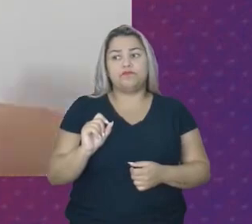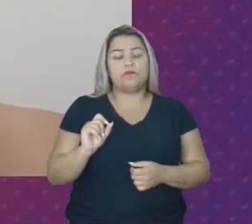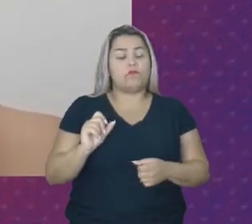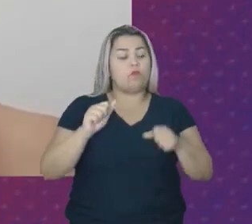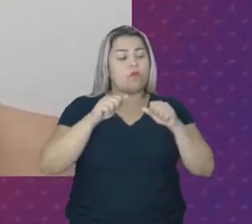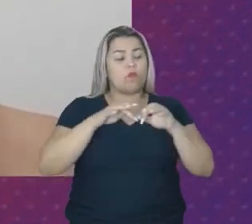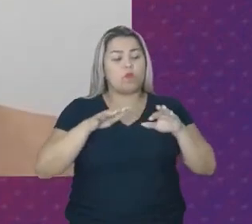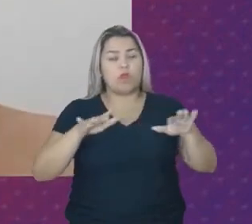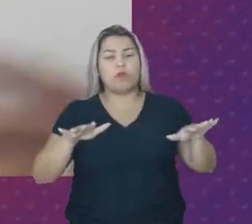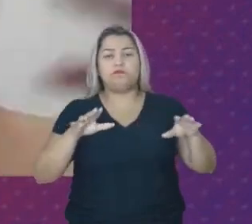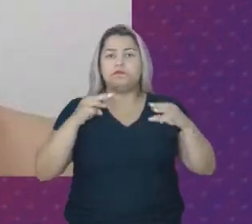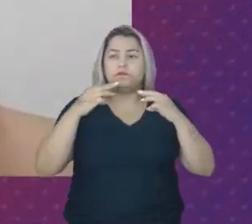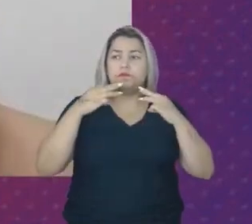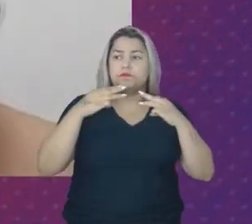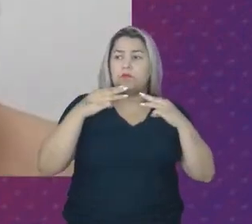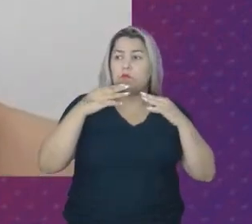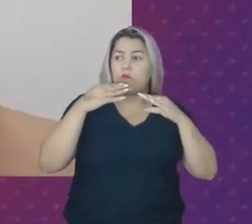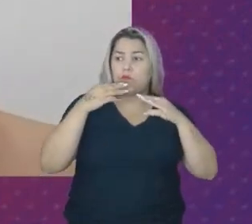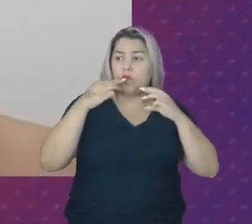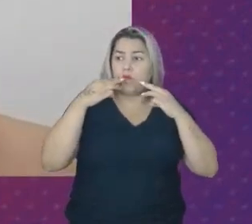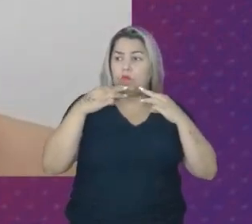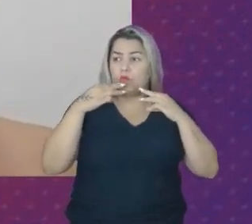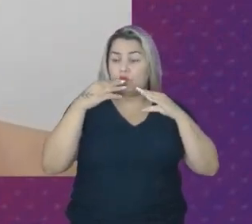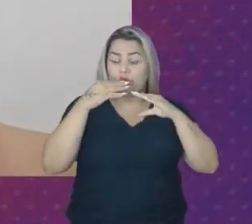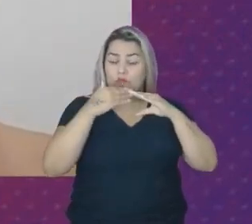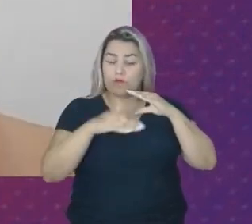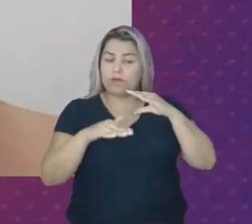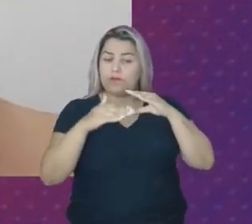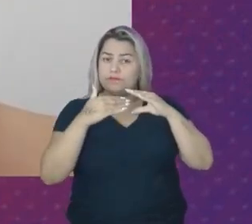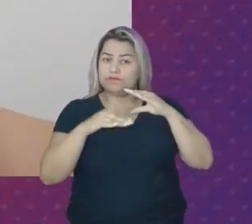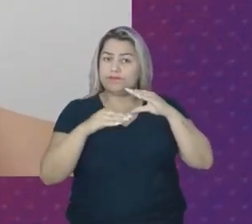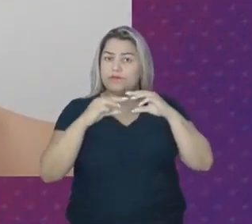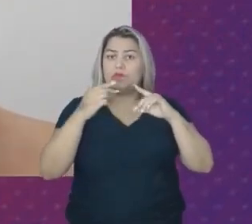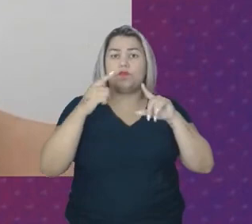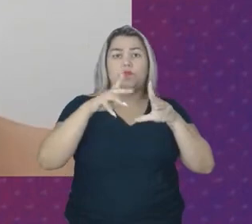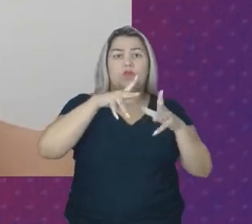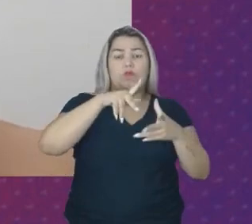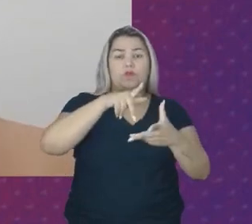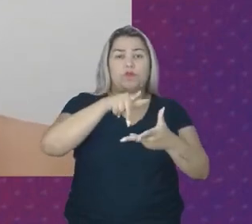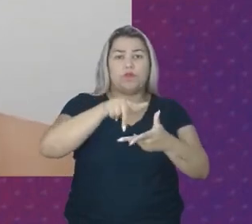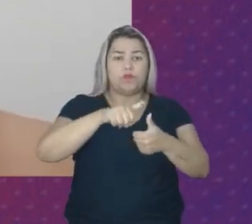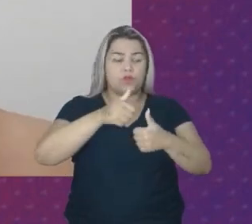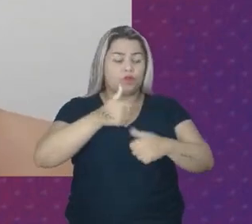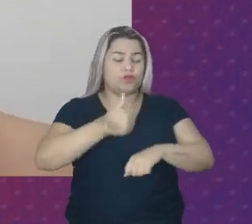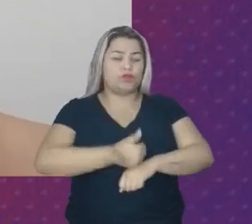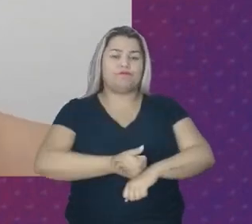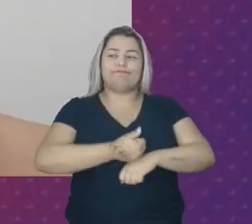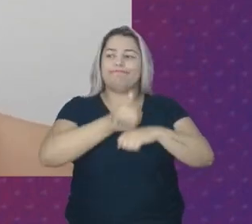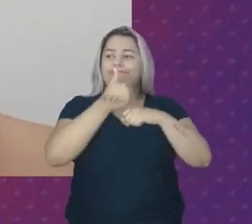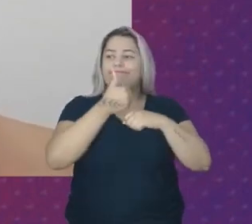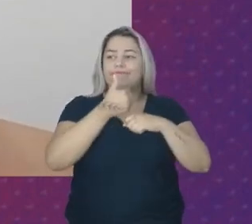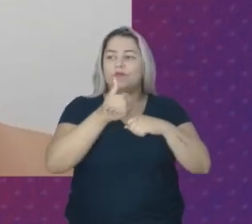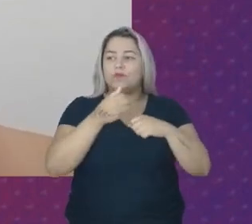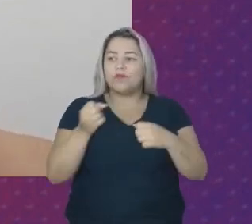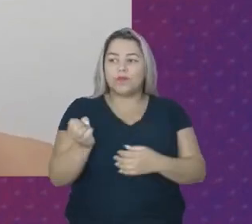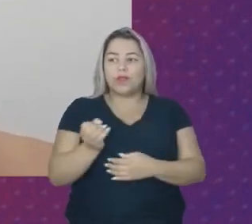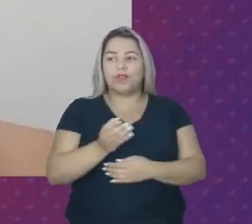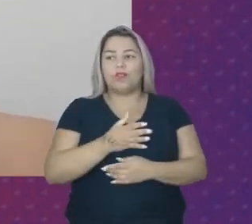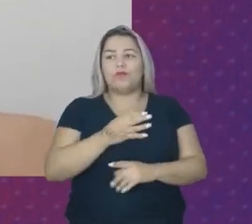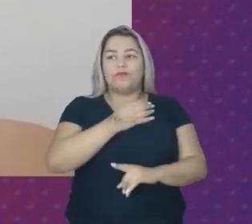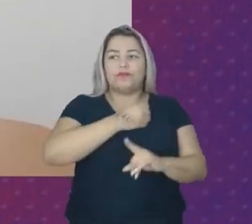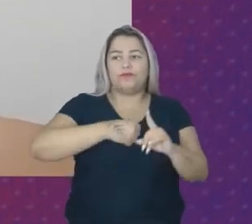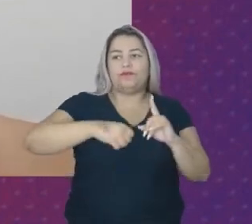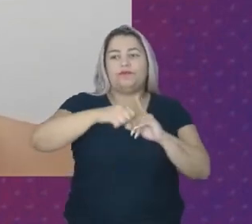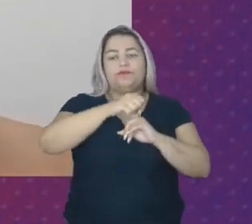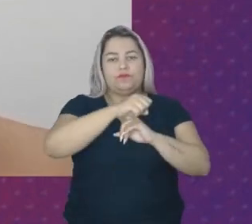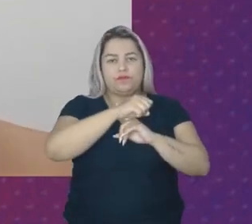propagar mesmo a sua mensagem, para construir um mundo melhor, para construir uma nova sociedade.